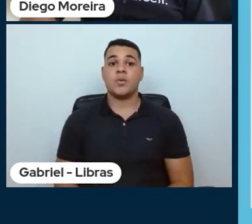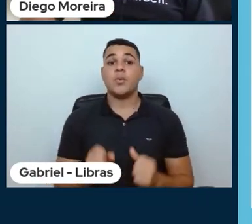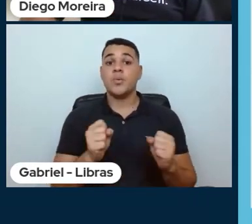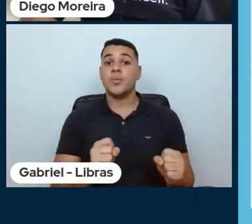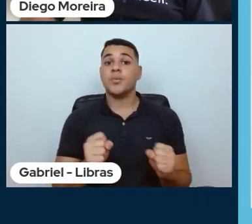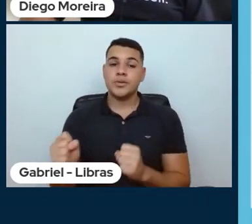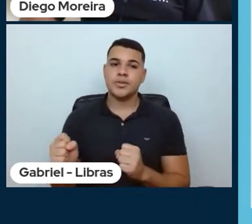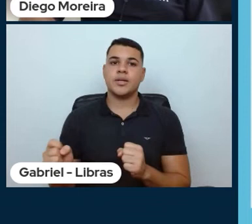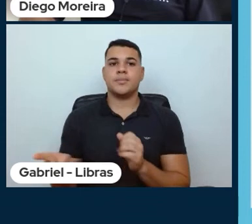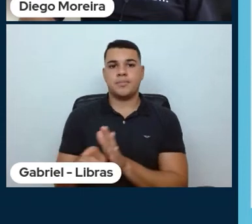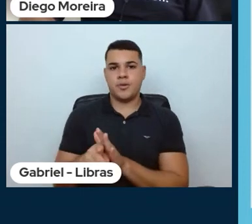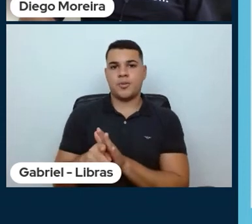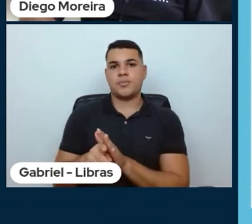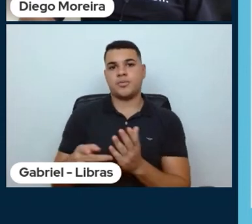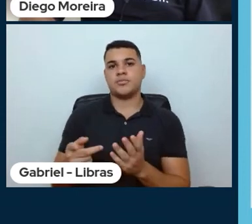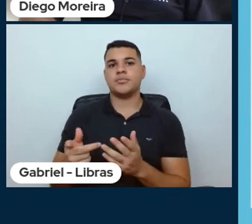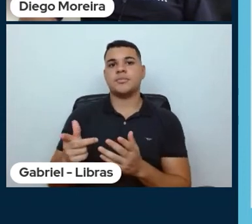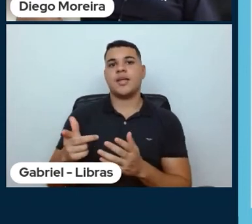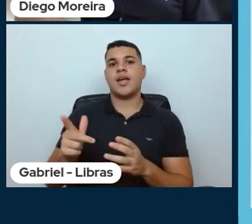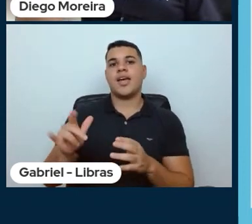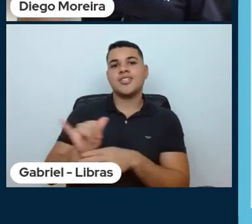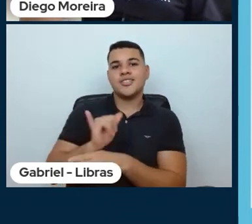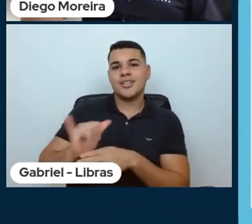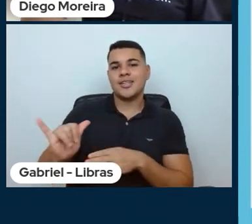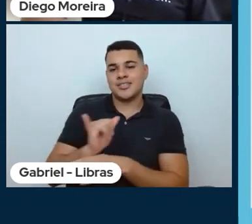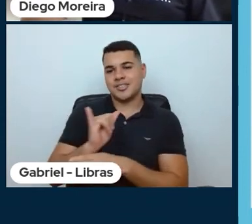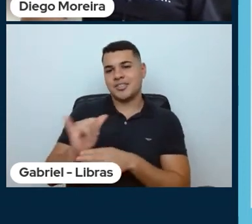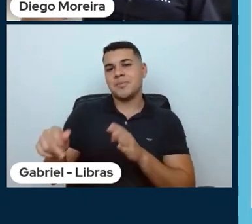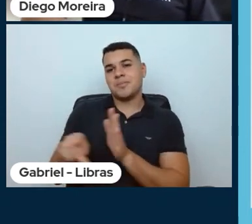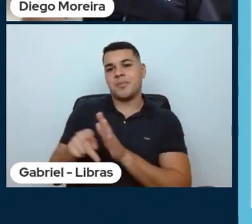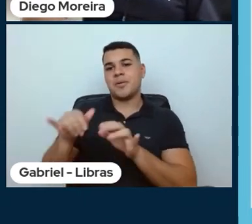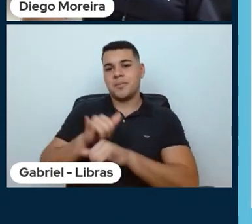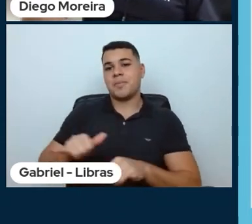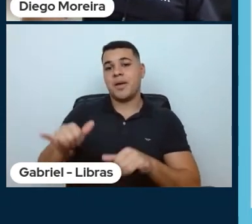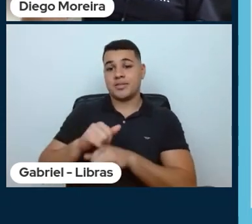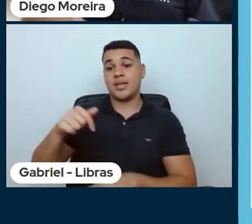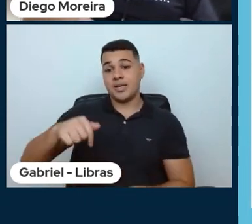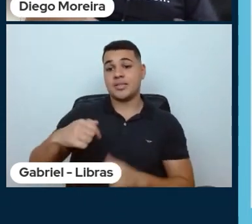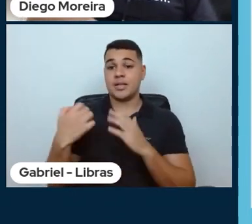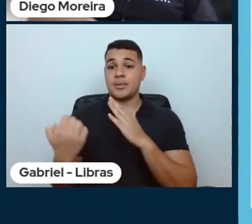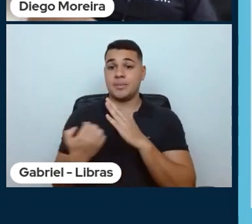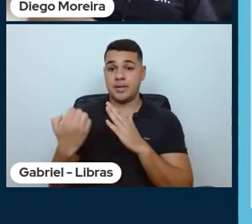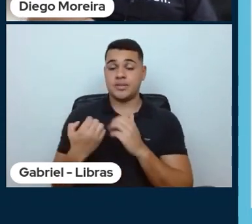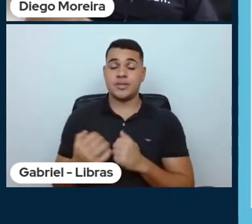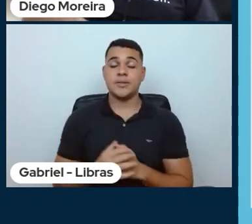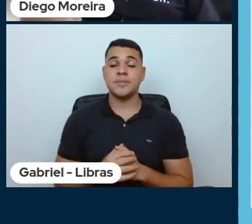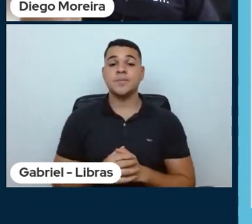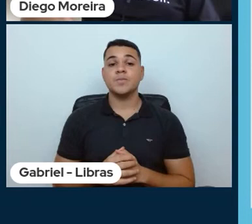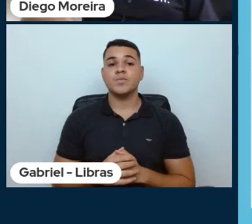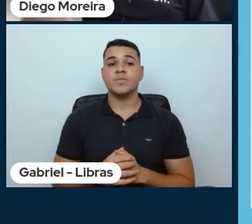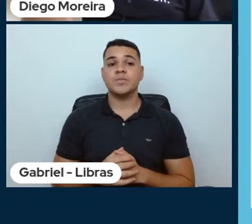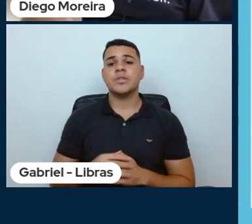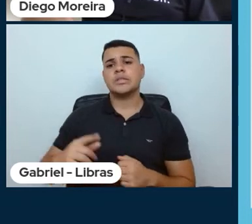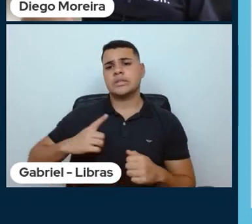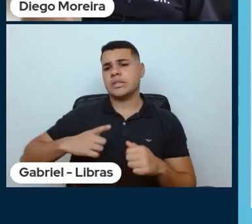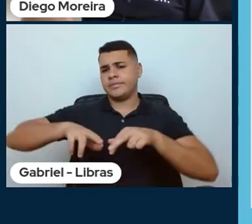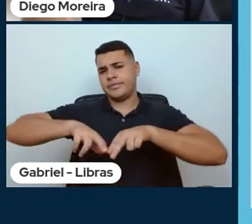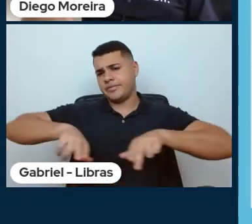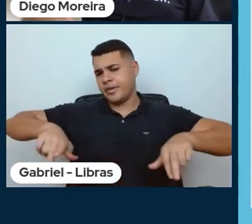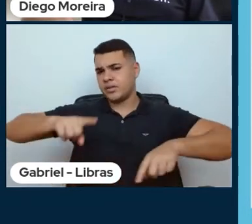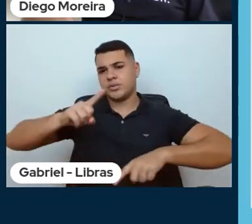marketing, né. Como a gente é uma empresa especializada em Salesforce, a gente trabalhamos com vários produtos,